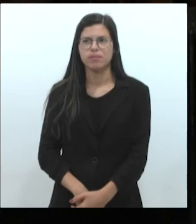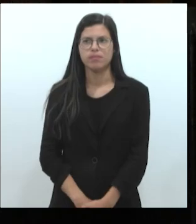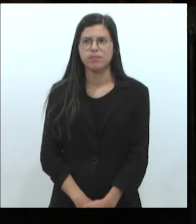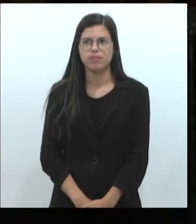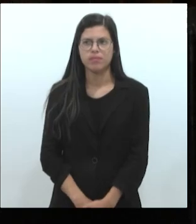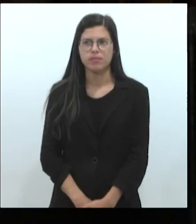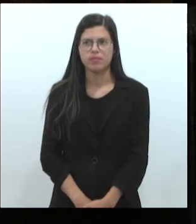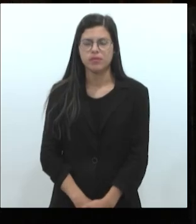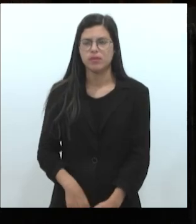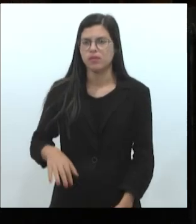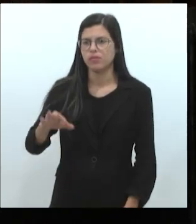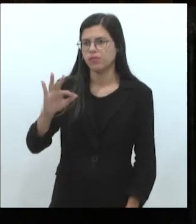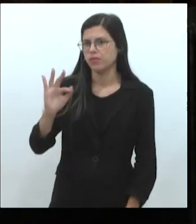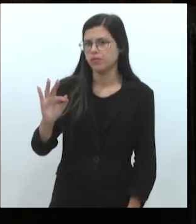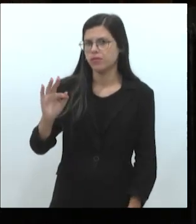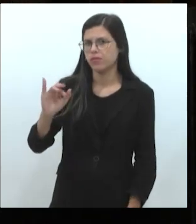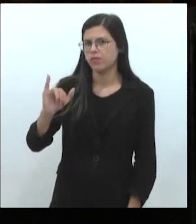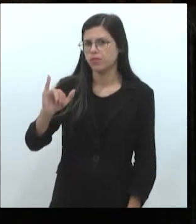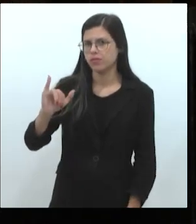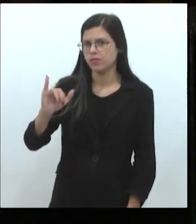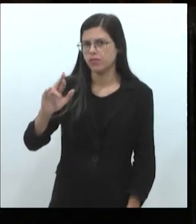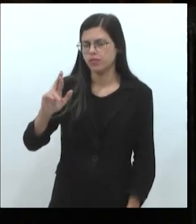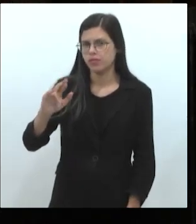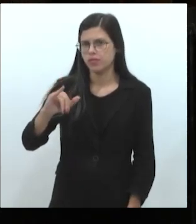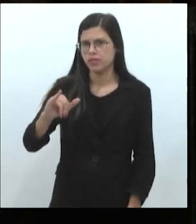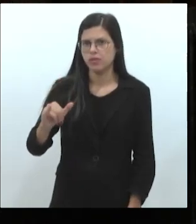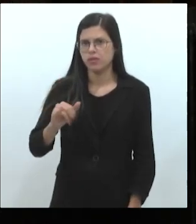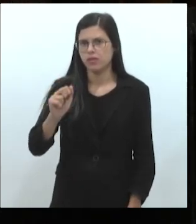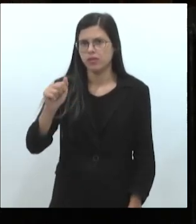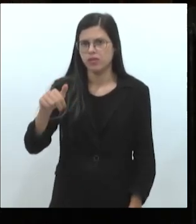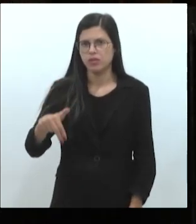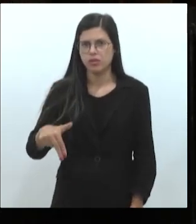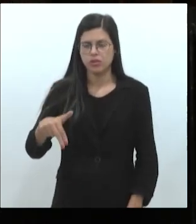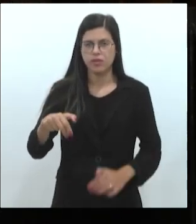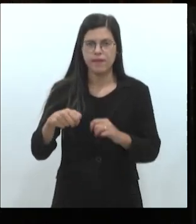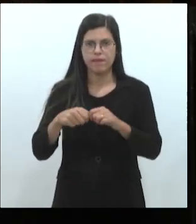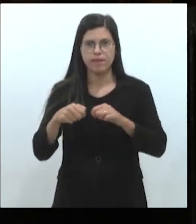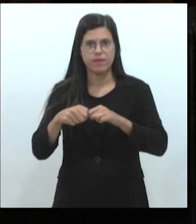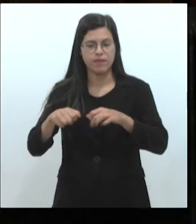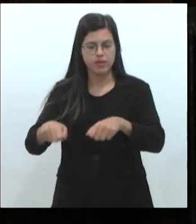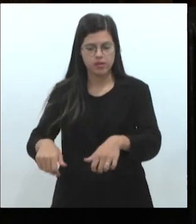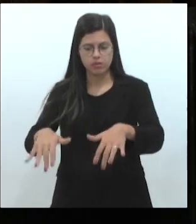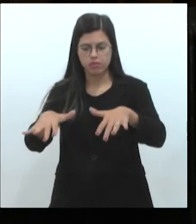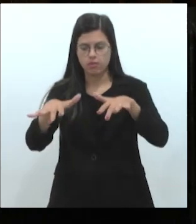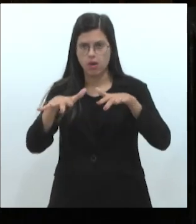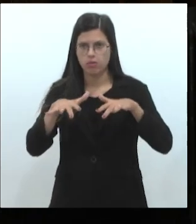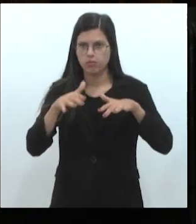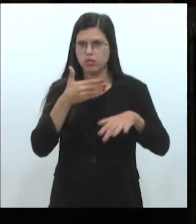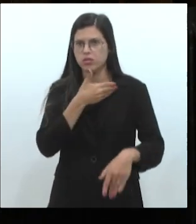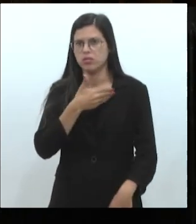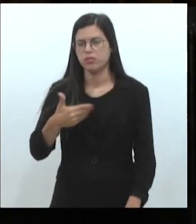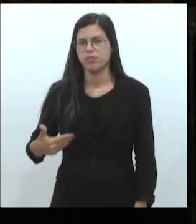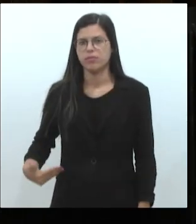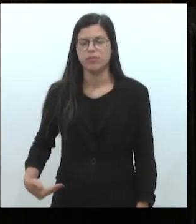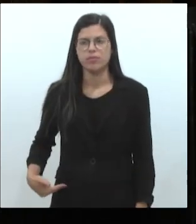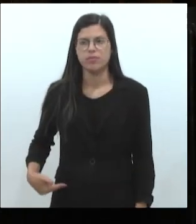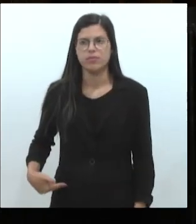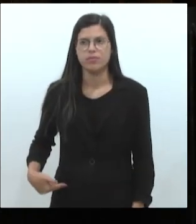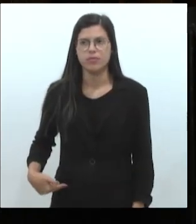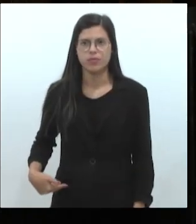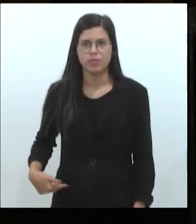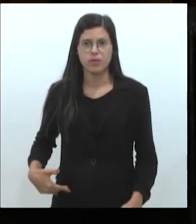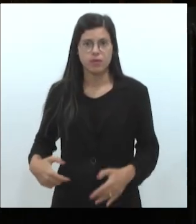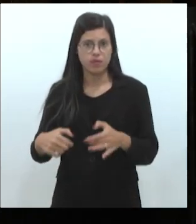a Firjan abrigou uma grande audiência pública promovida pela